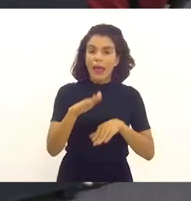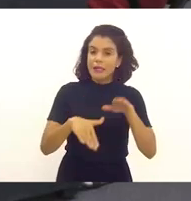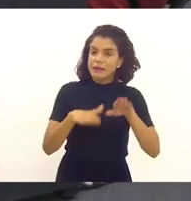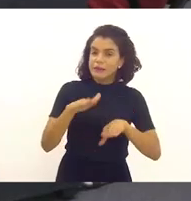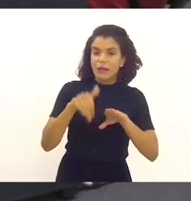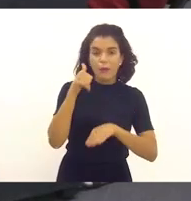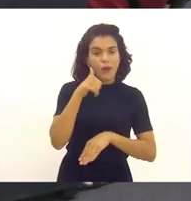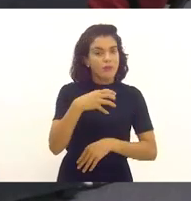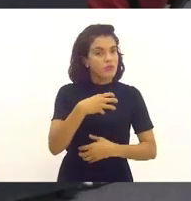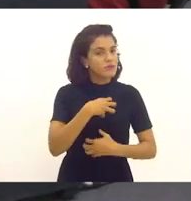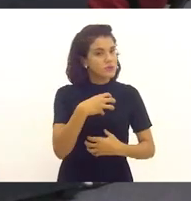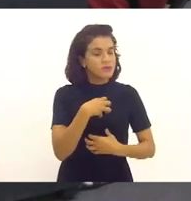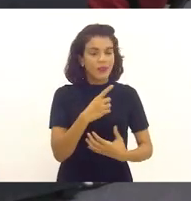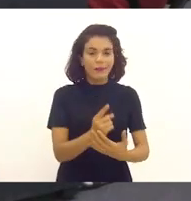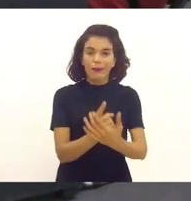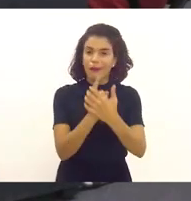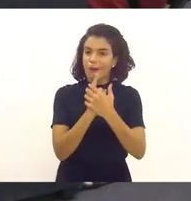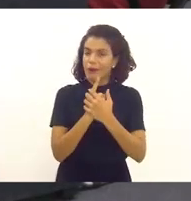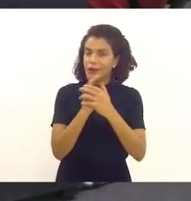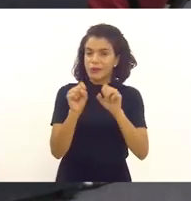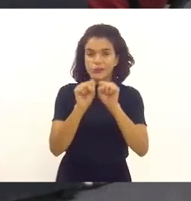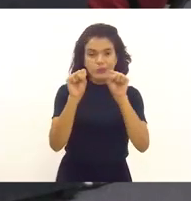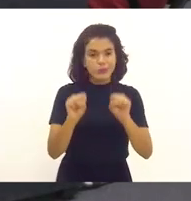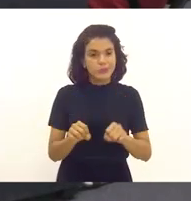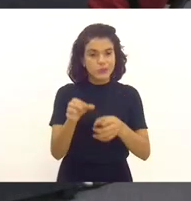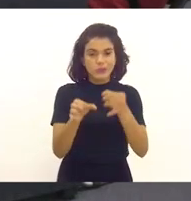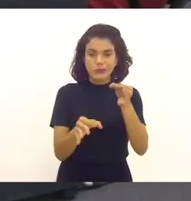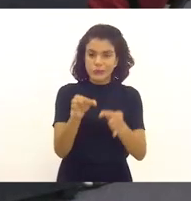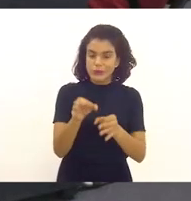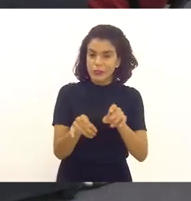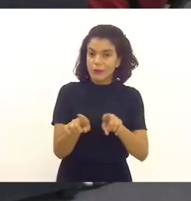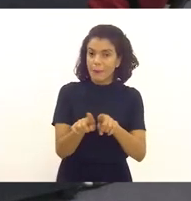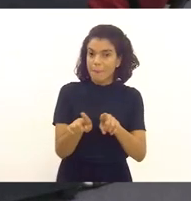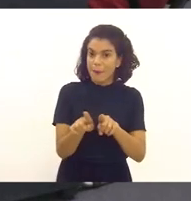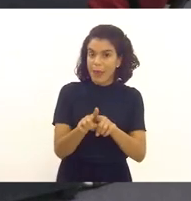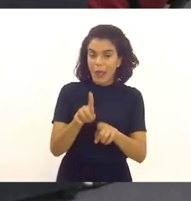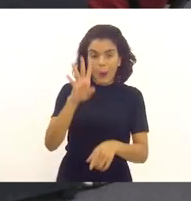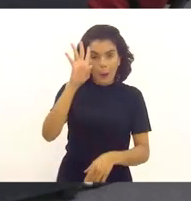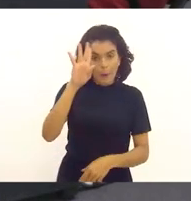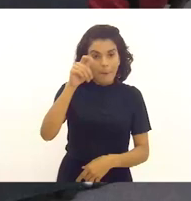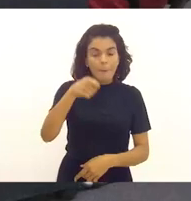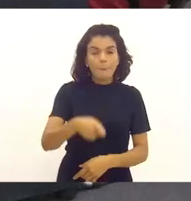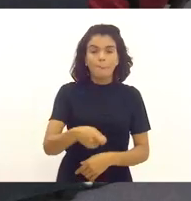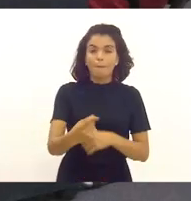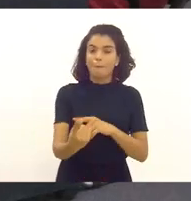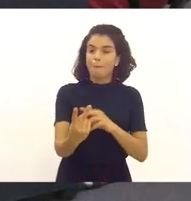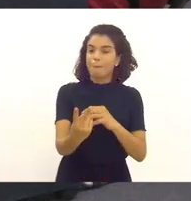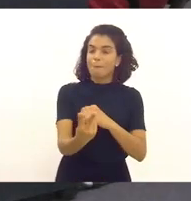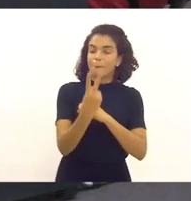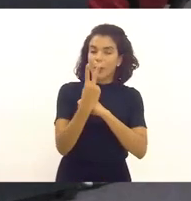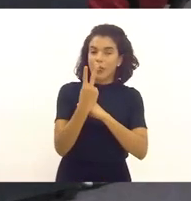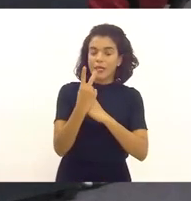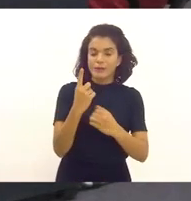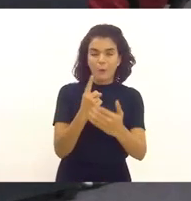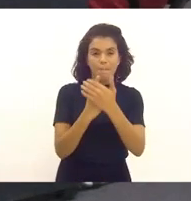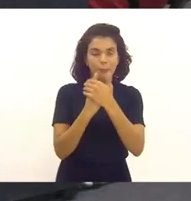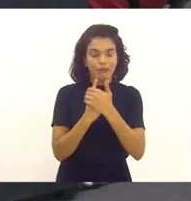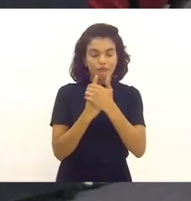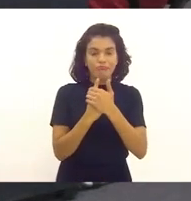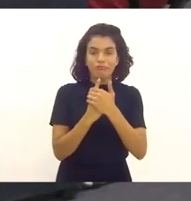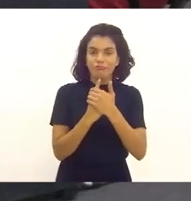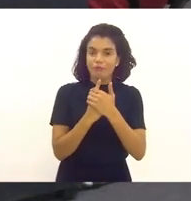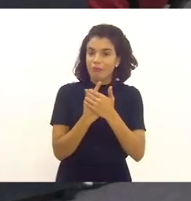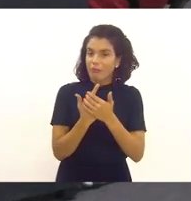se sentem acolhida no sistema de Justiça inclusive com protetivas negadas e colocam essas mulheres numa situação